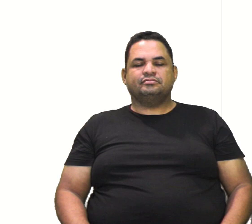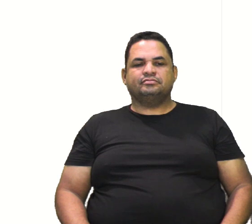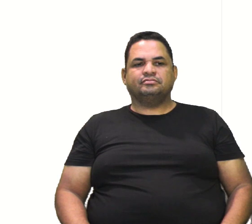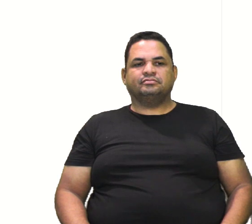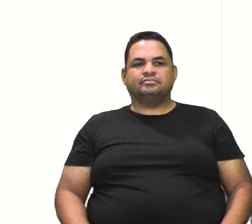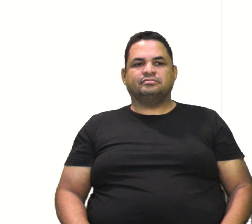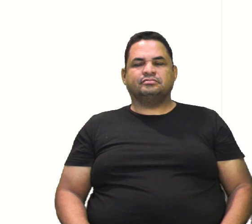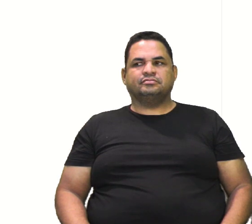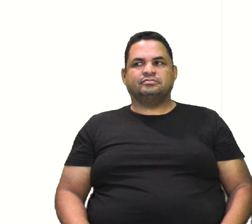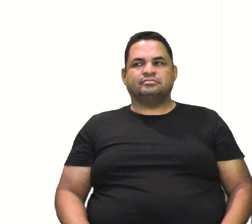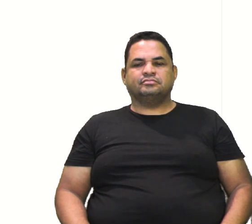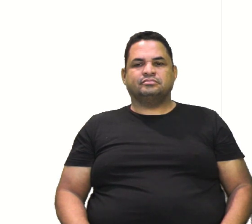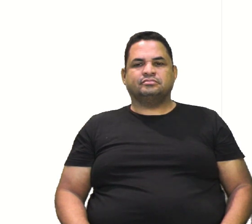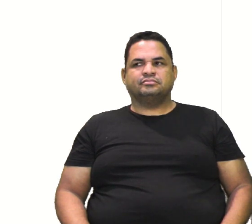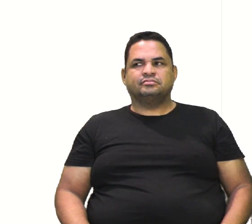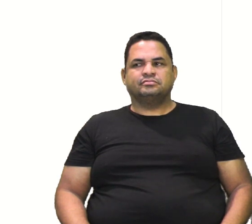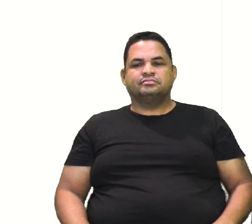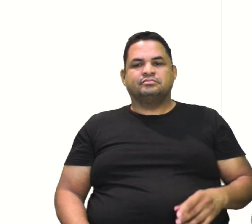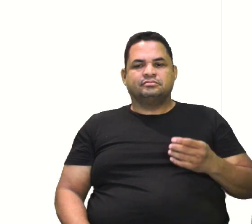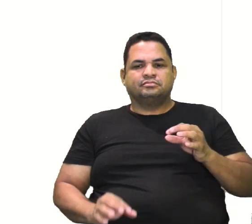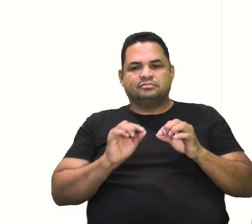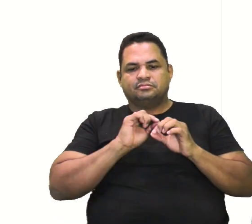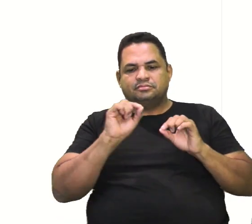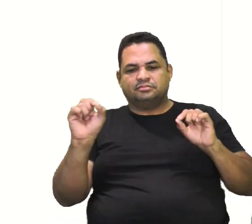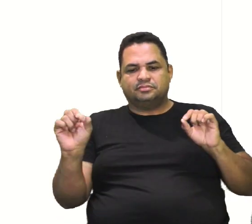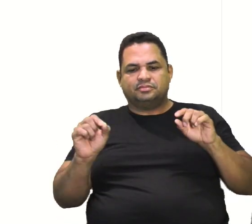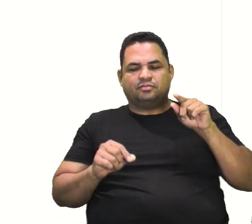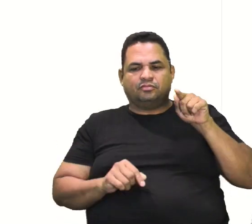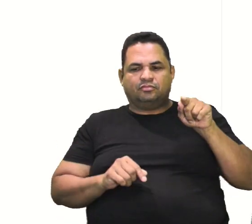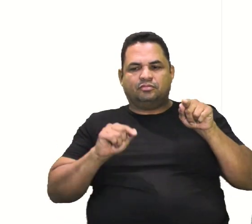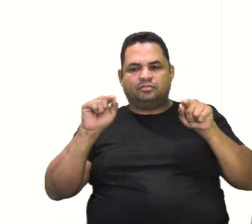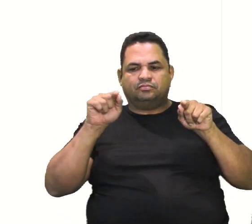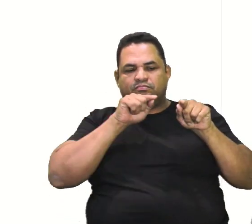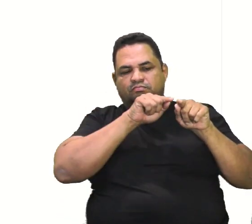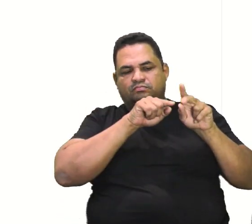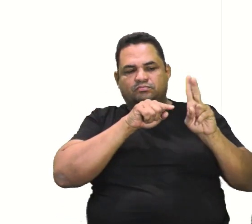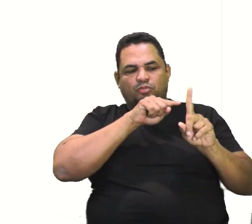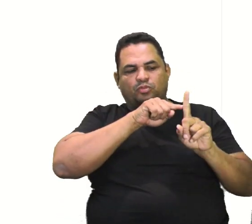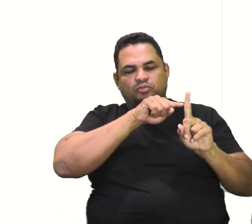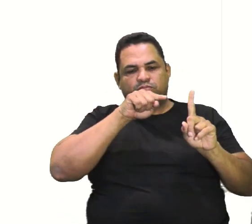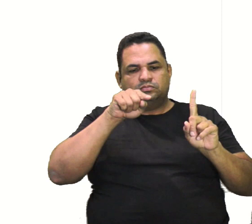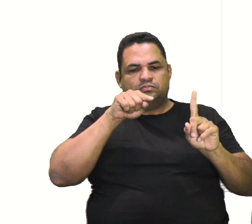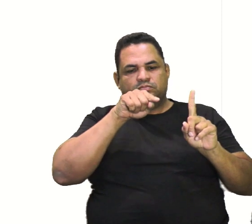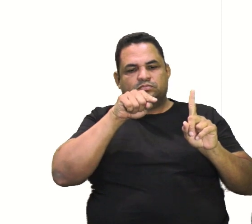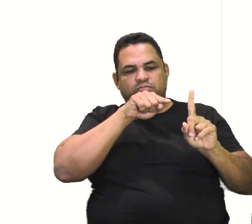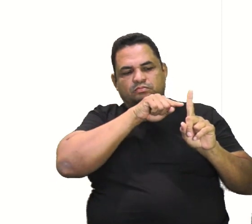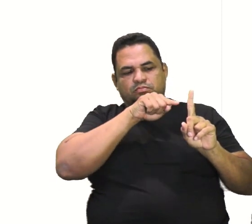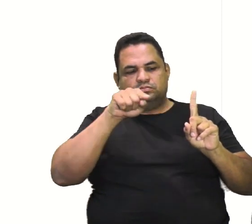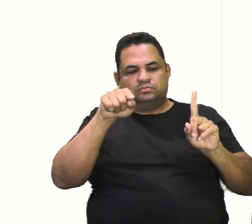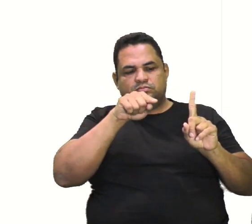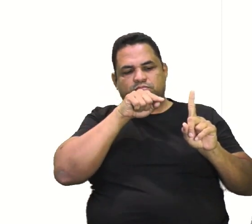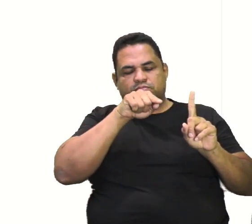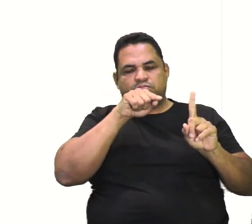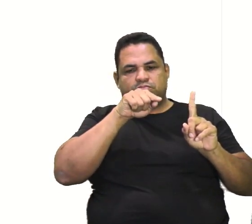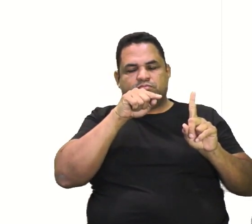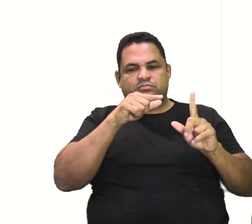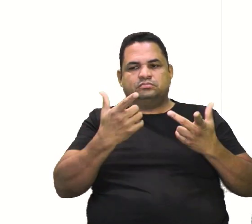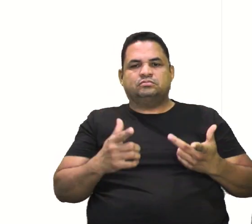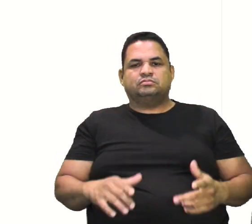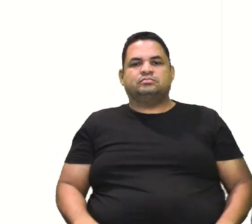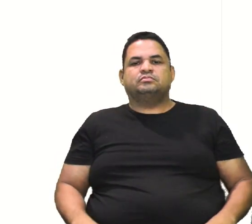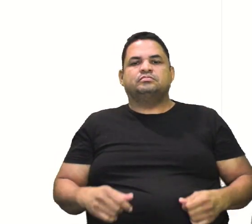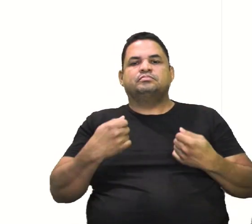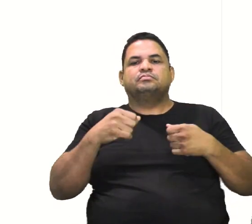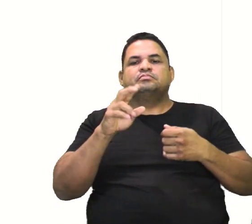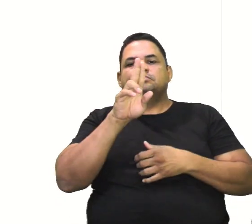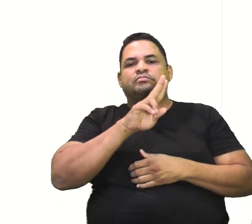distância é 3? A distância é 3. Entre o ponto e o centro. É 3. Entre a reta, né, e o ponto. Isso, mas de toda forma